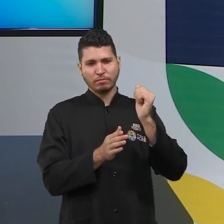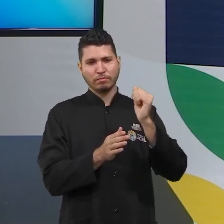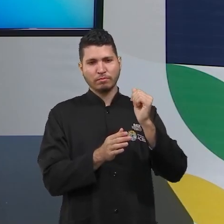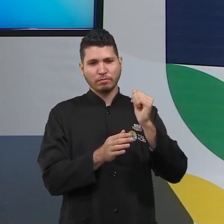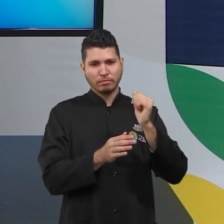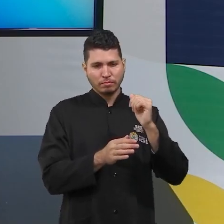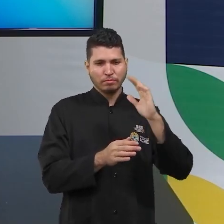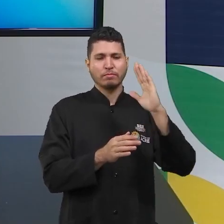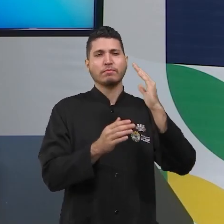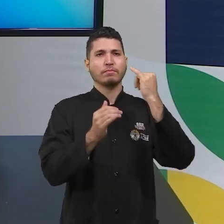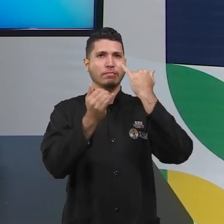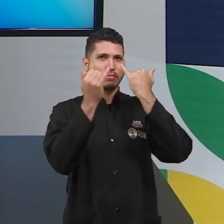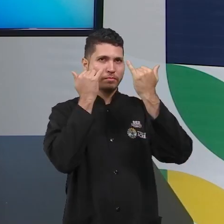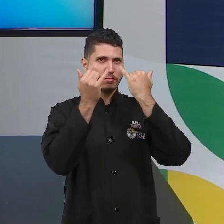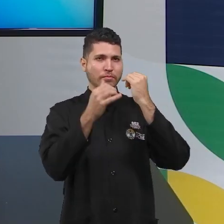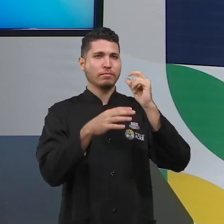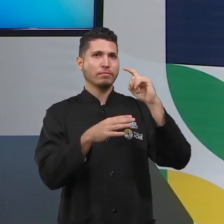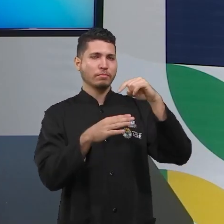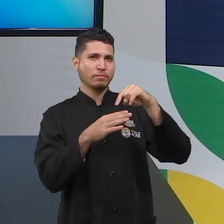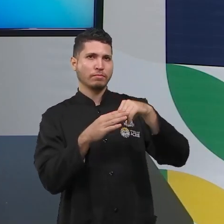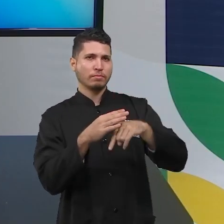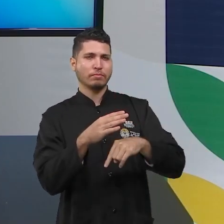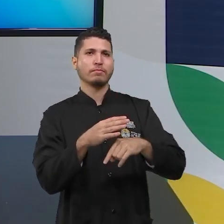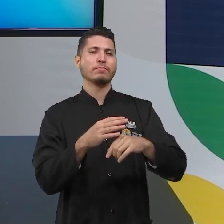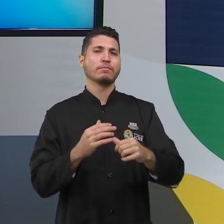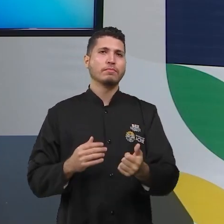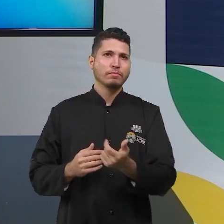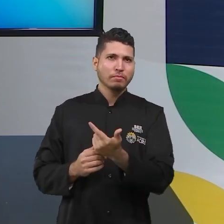das esculturas, das obras